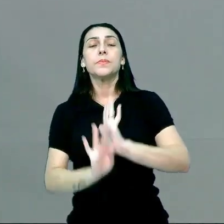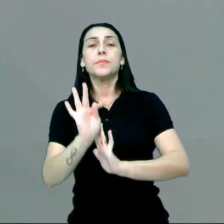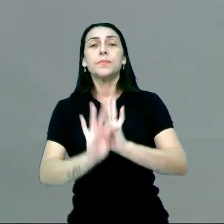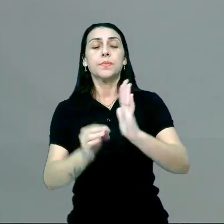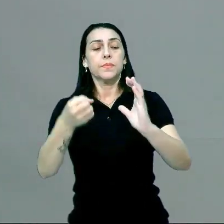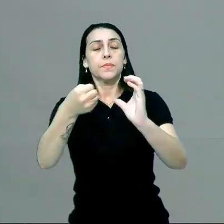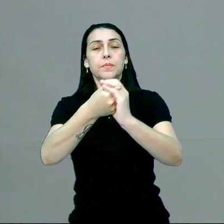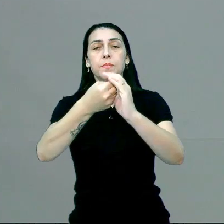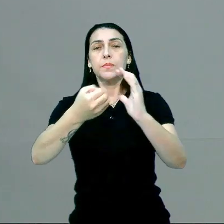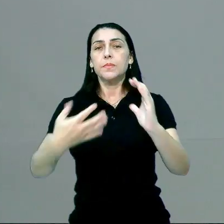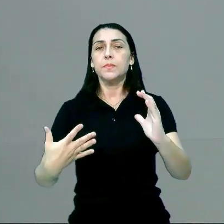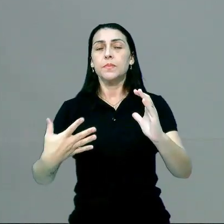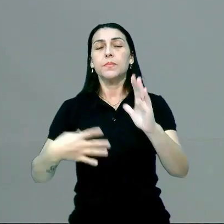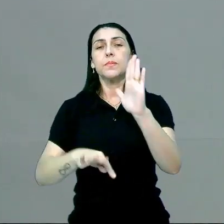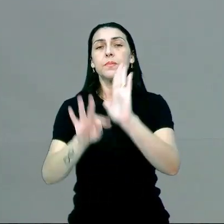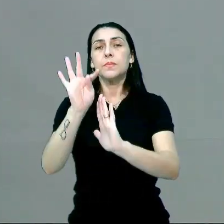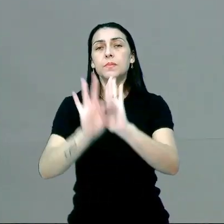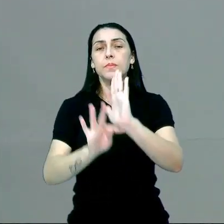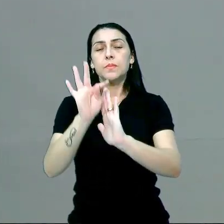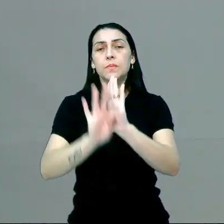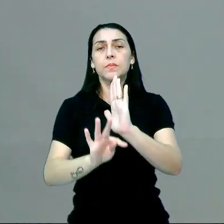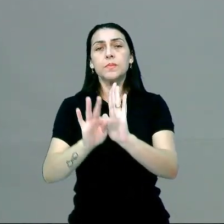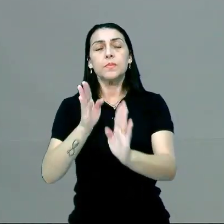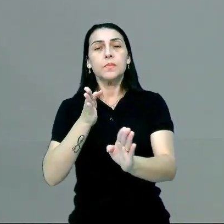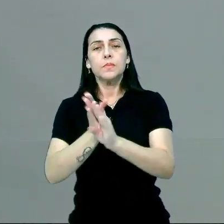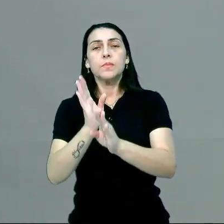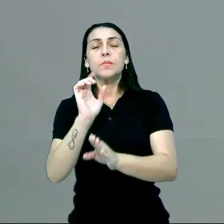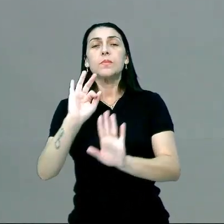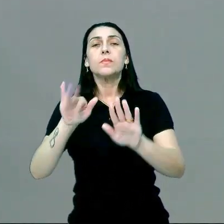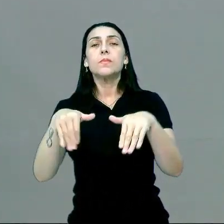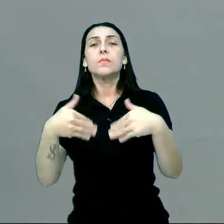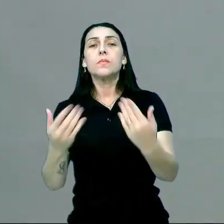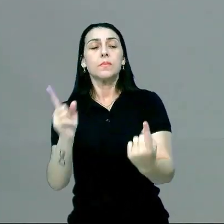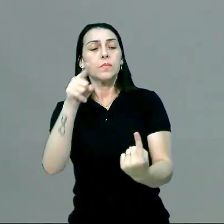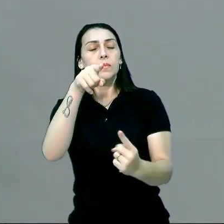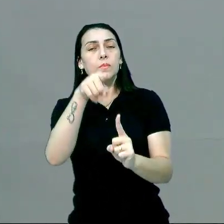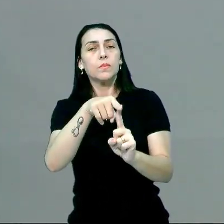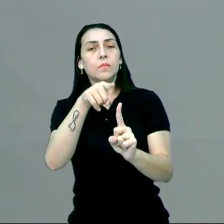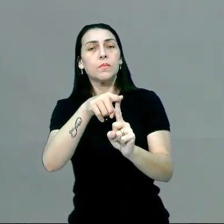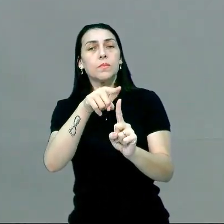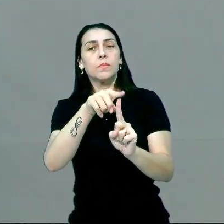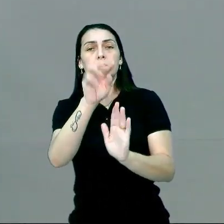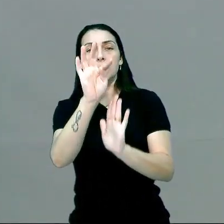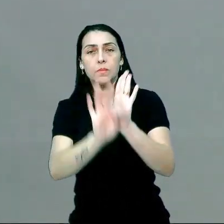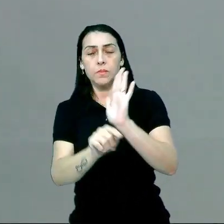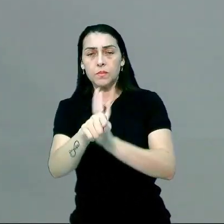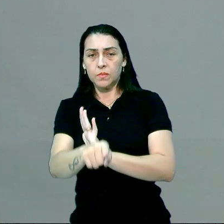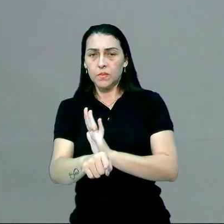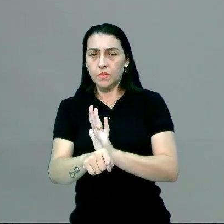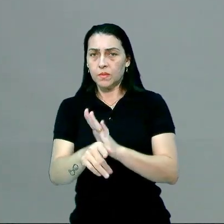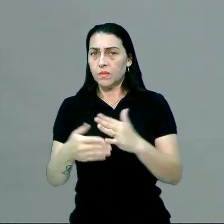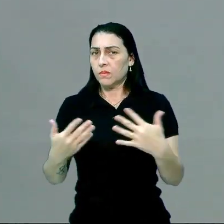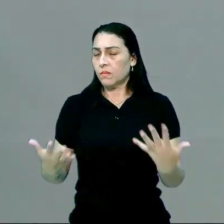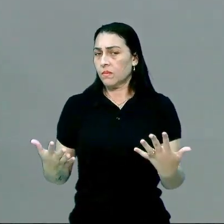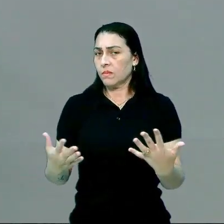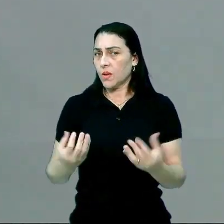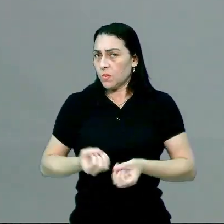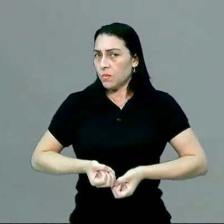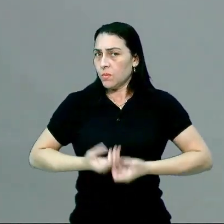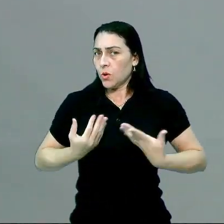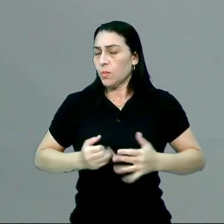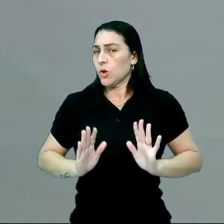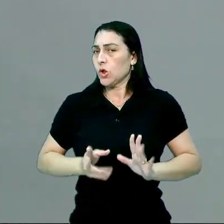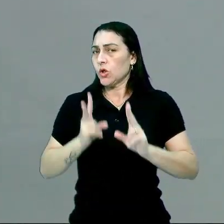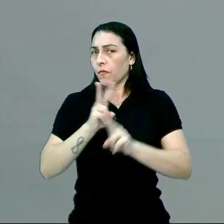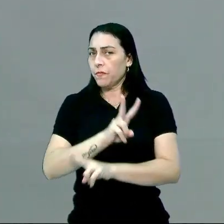das características desse texto, nós vamos descobrir qual é o tipo textual. Aí você vai dizer: ai, professora, é um poema, que eu